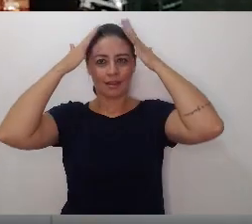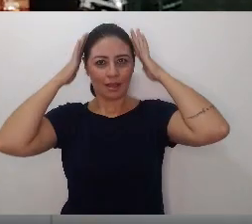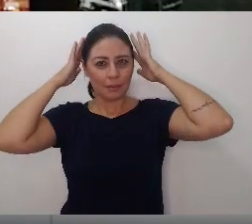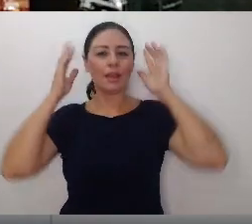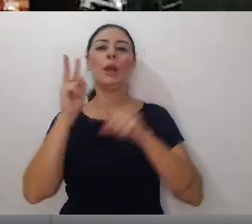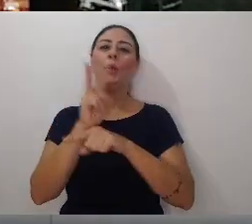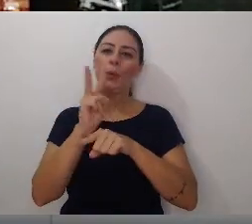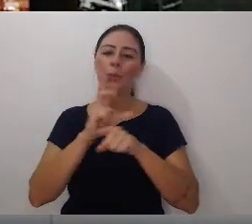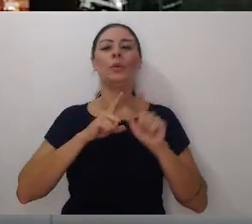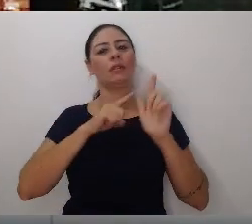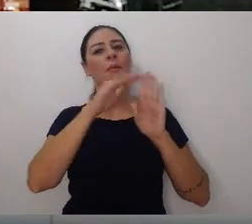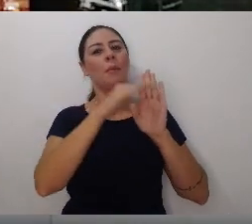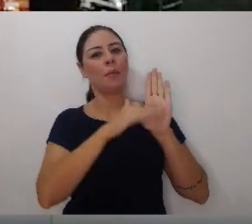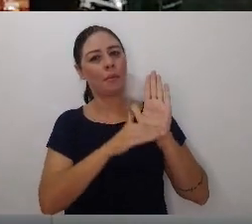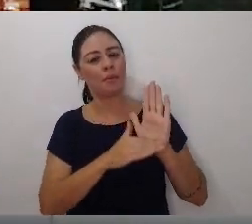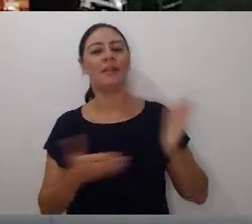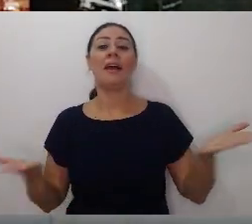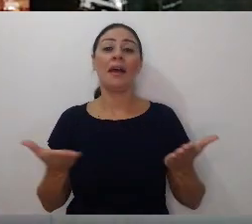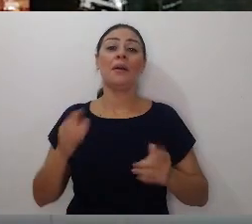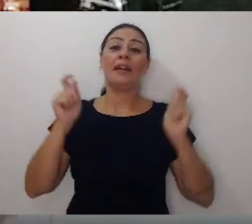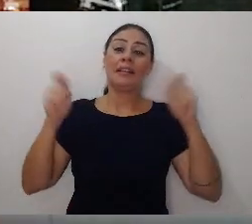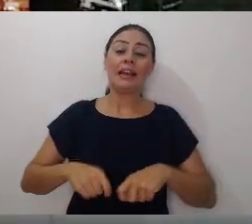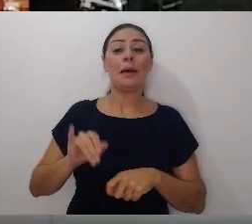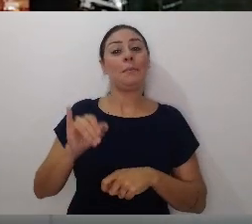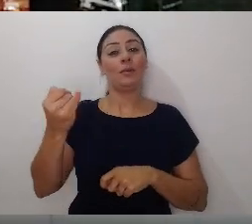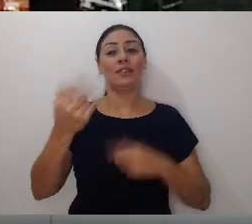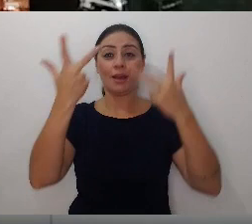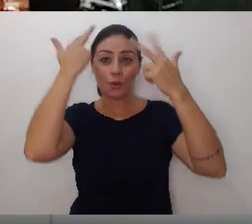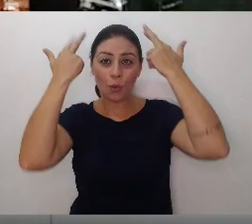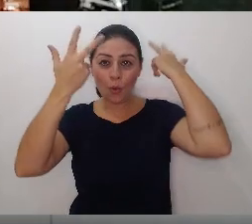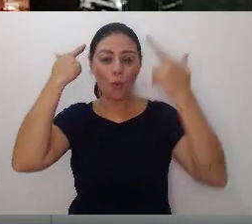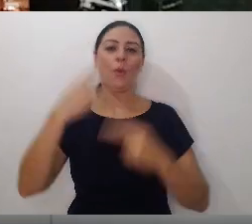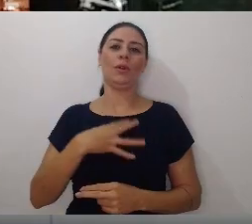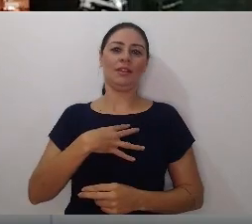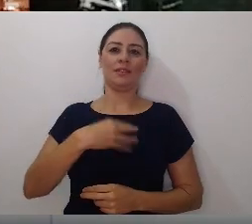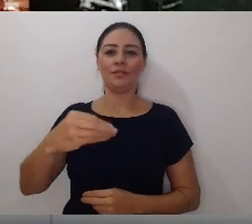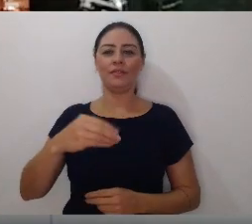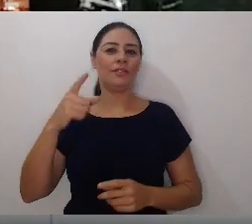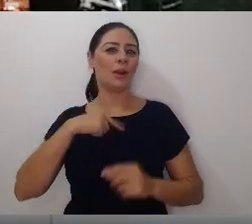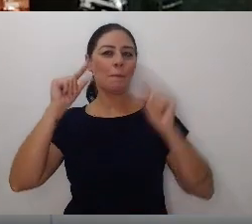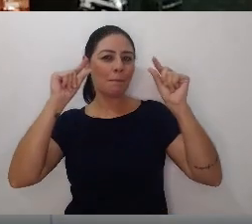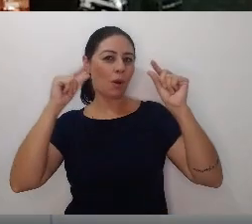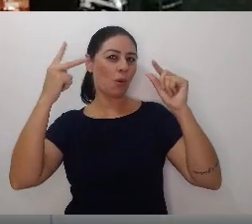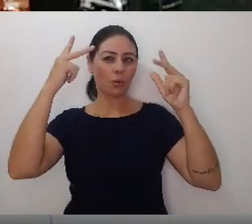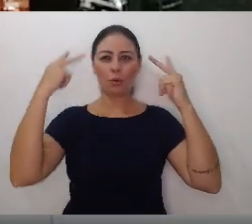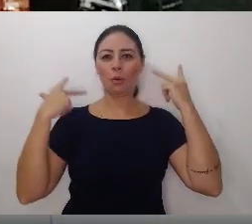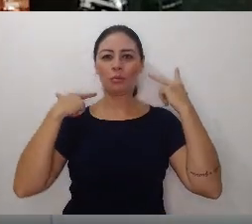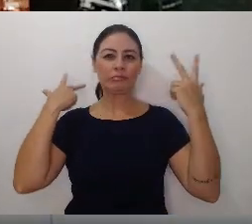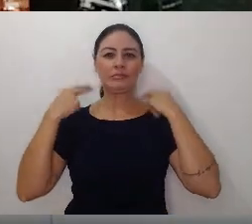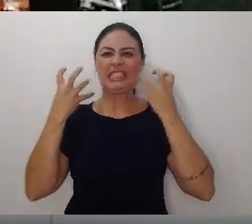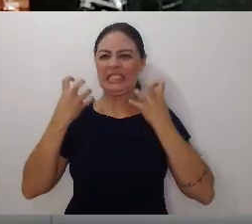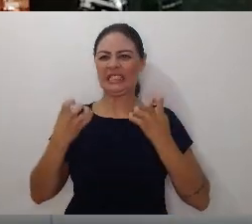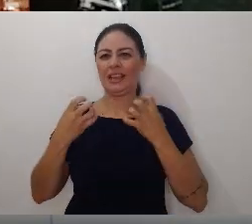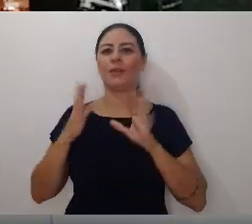que cotonete. Aí chega no cabelo, faz aqueles cuidados todos. É a hora até de inventar, eu que vou cortar o cabelo do meu filho, eu